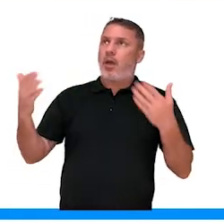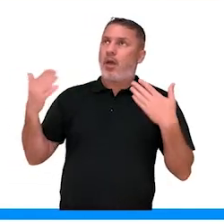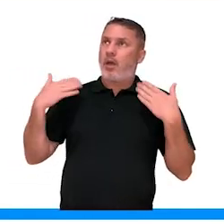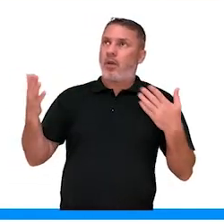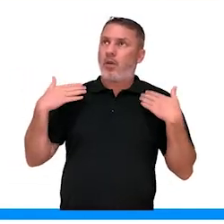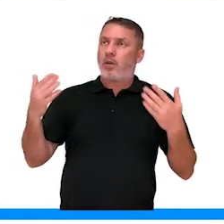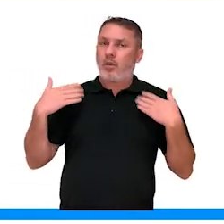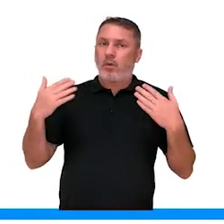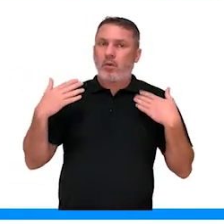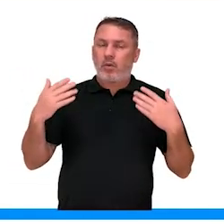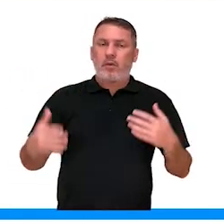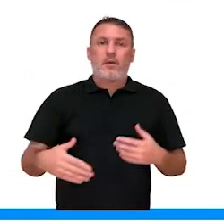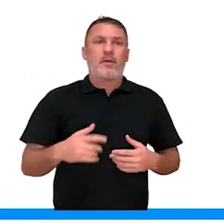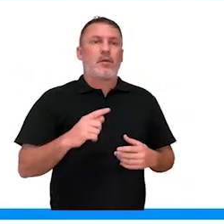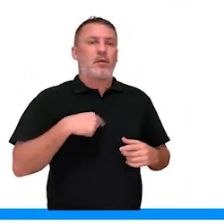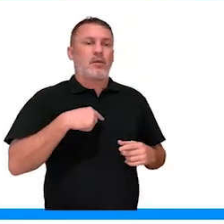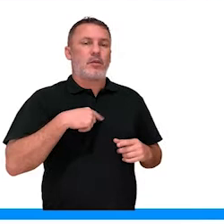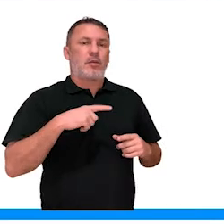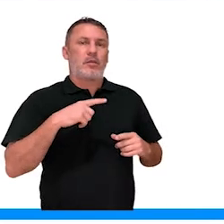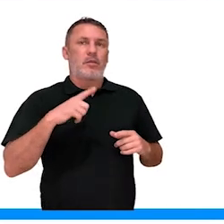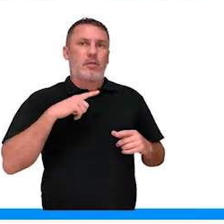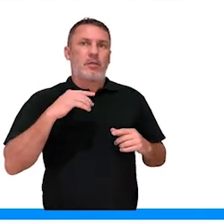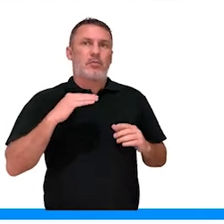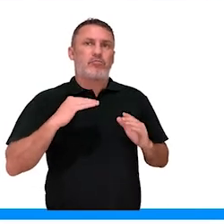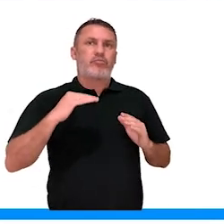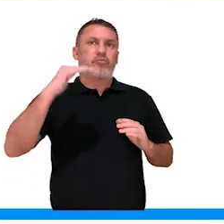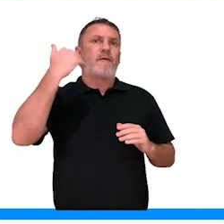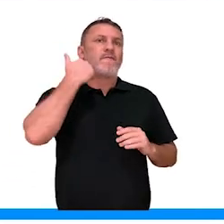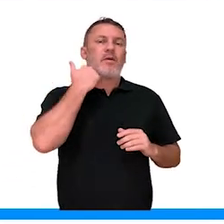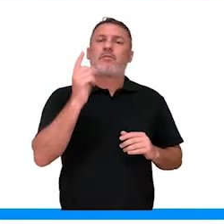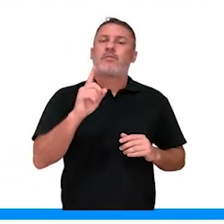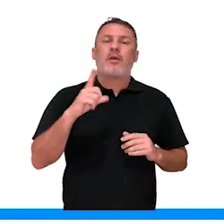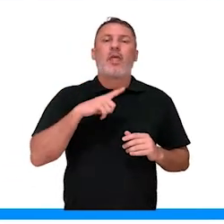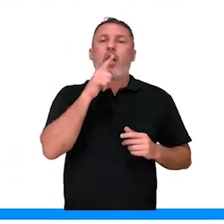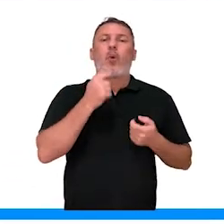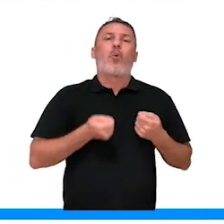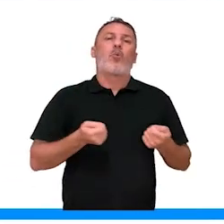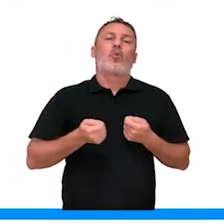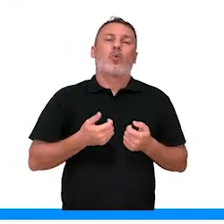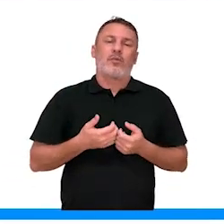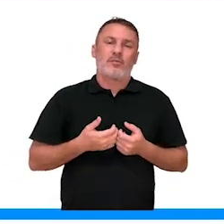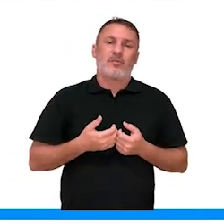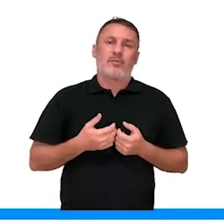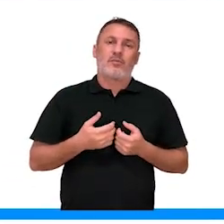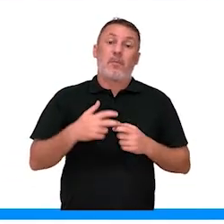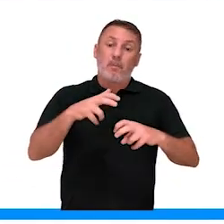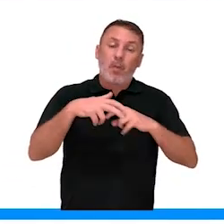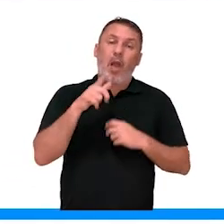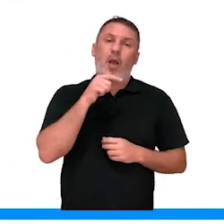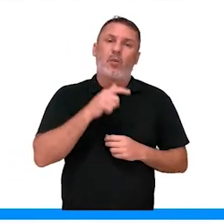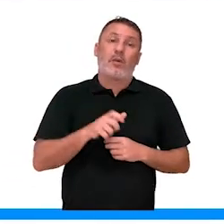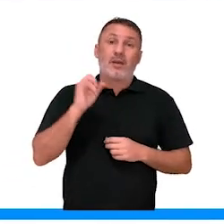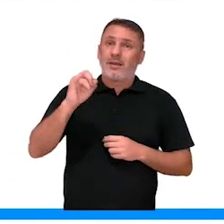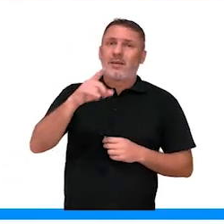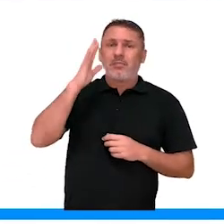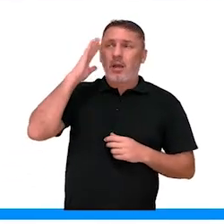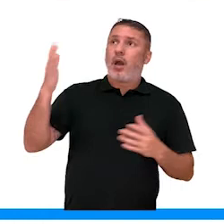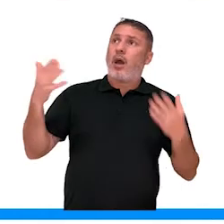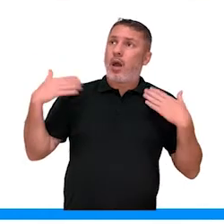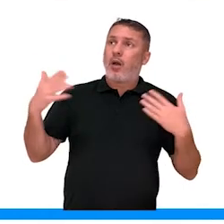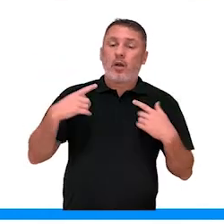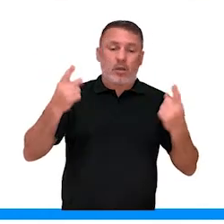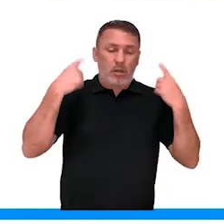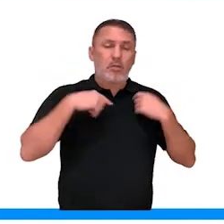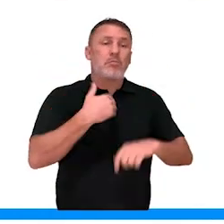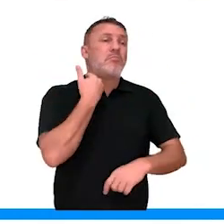calor, não vai ser o suficiente para alterar a nossa temperatura. Nós, como organismos homeotérmicos que controlamos a nossa